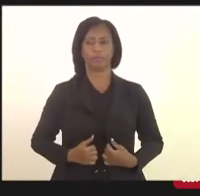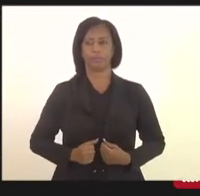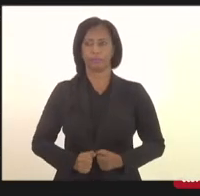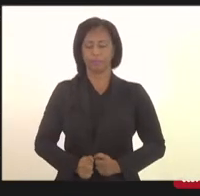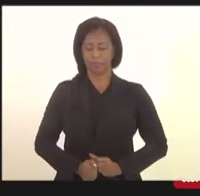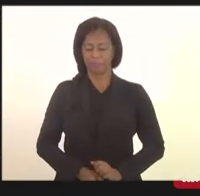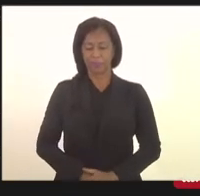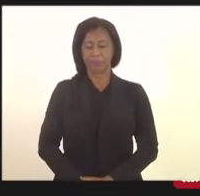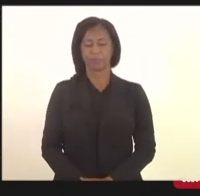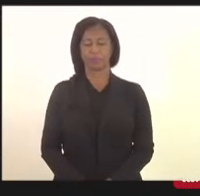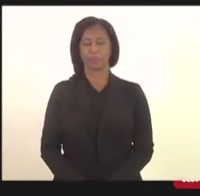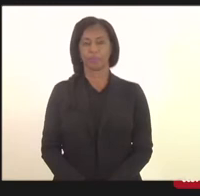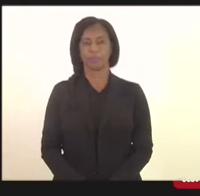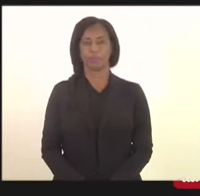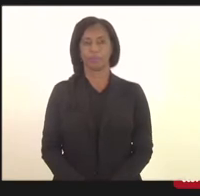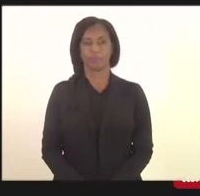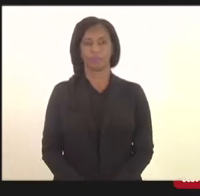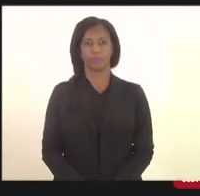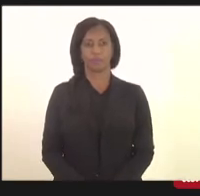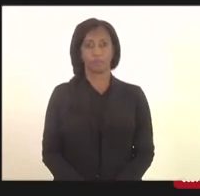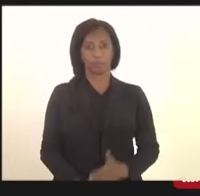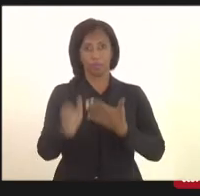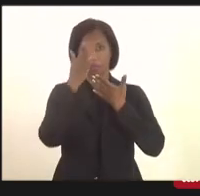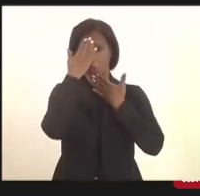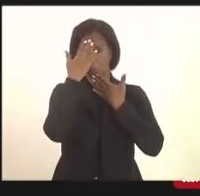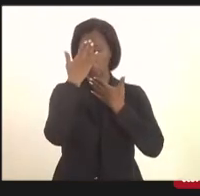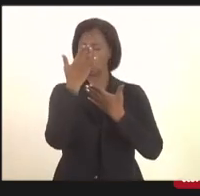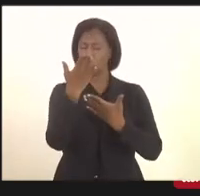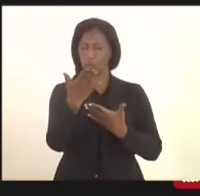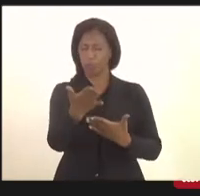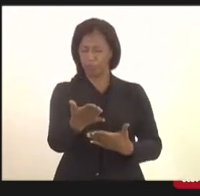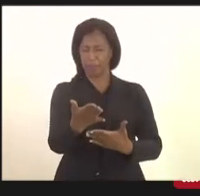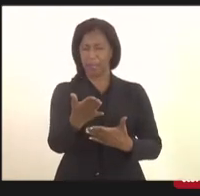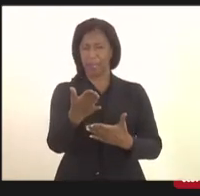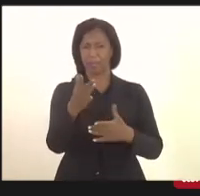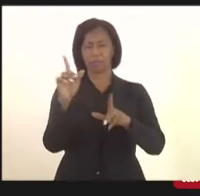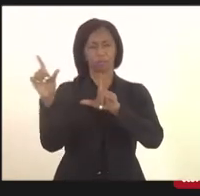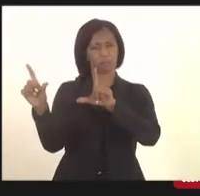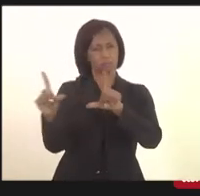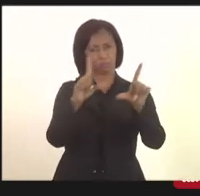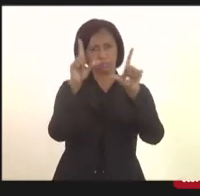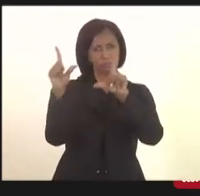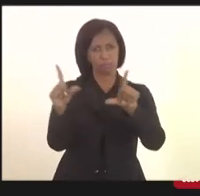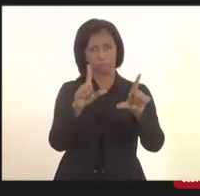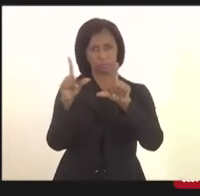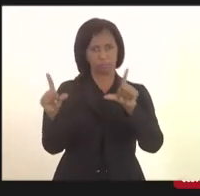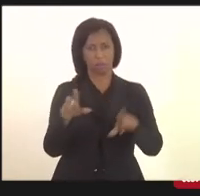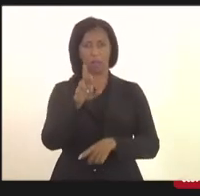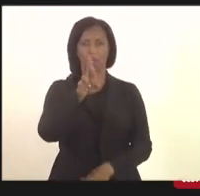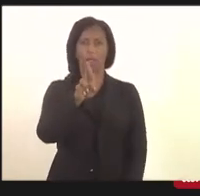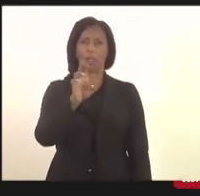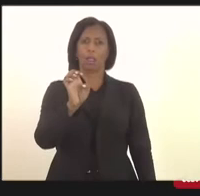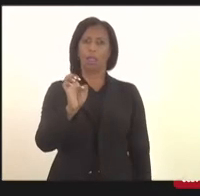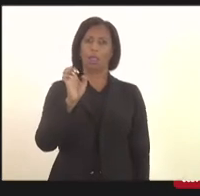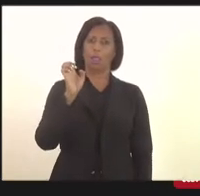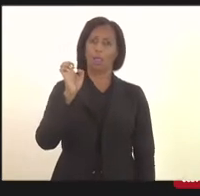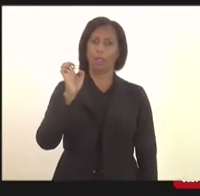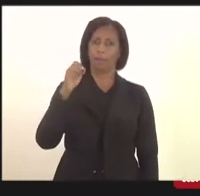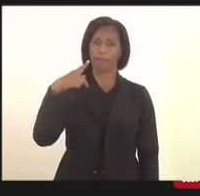Muito obrigado pela apresentação da Repsol